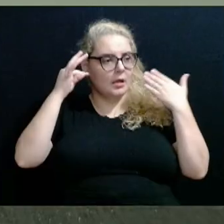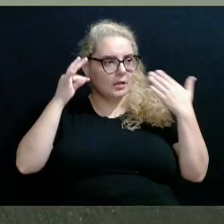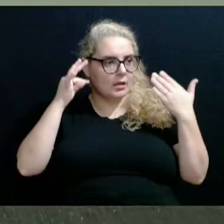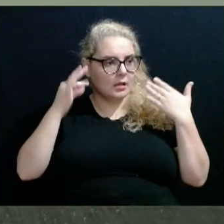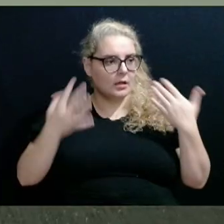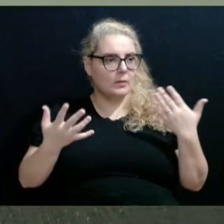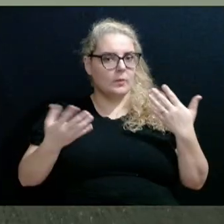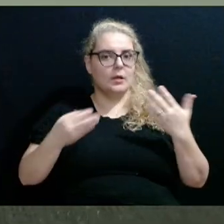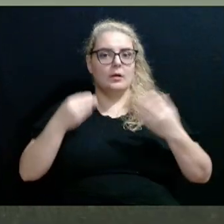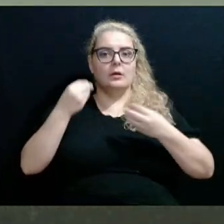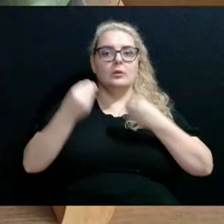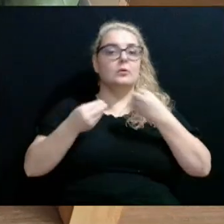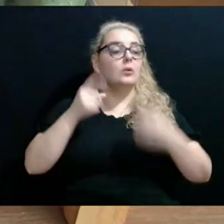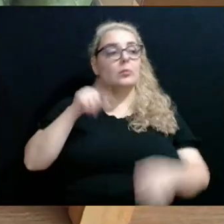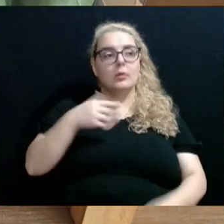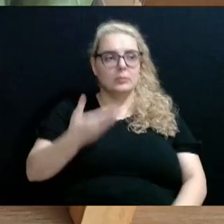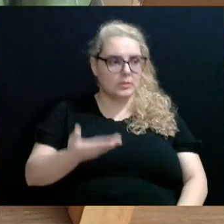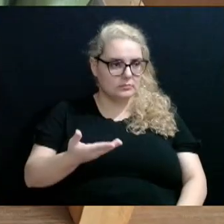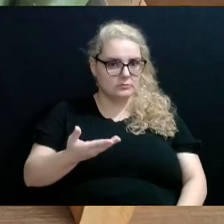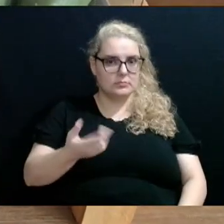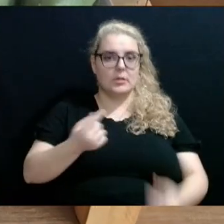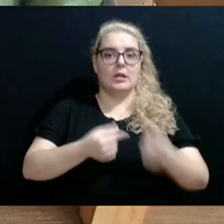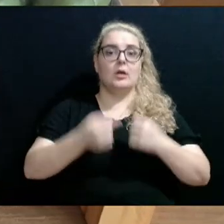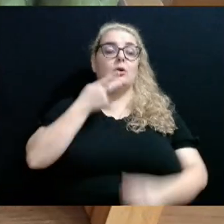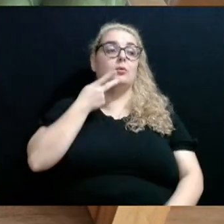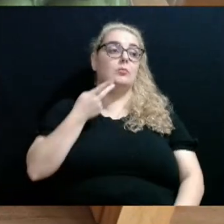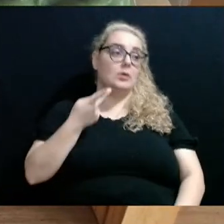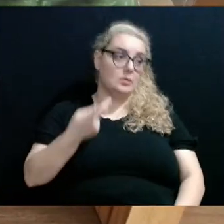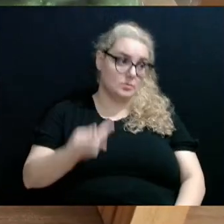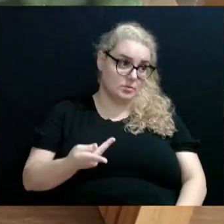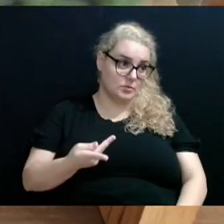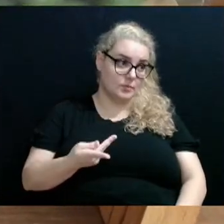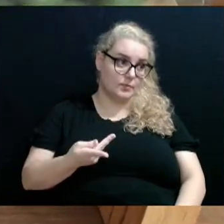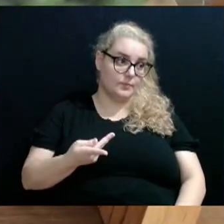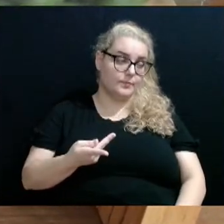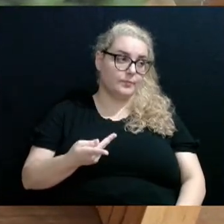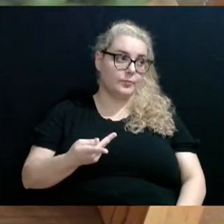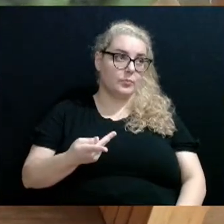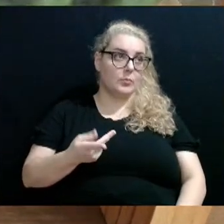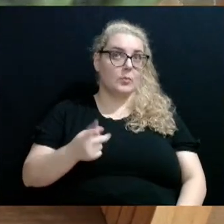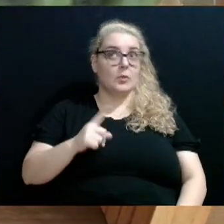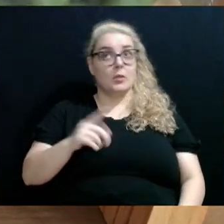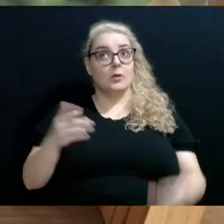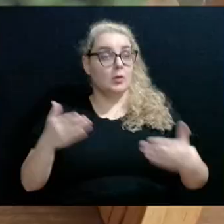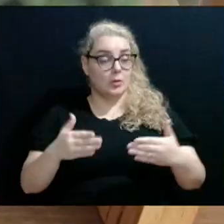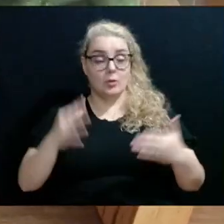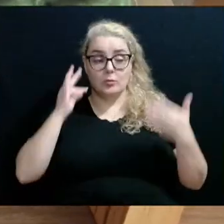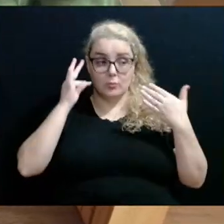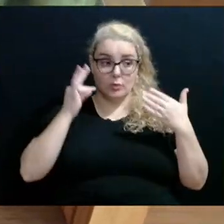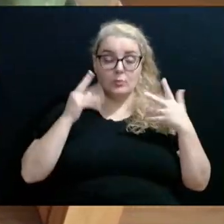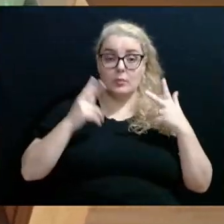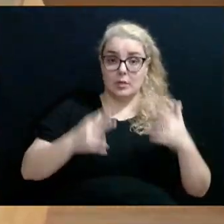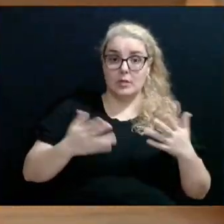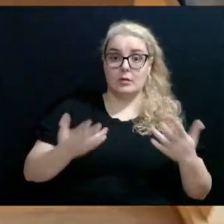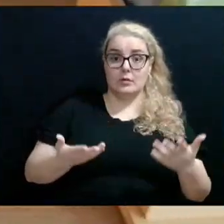como é isso para você, economicamente falando, como não agora como terapeuta, mas como a